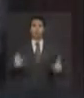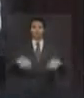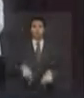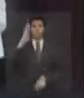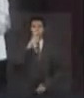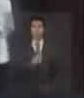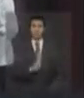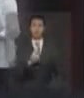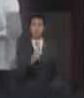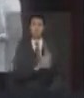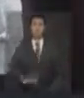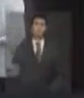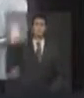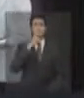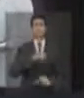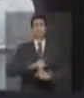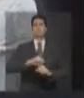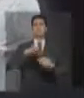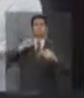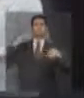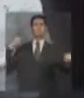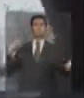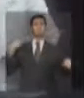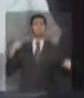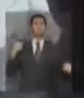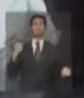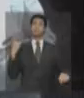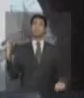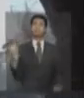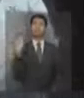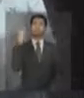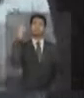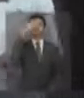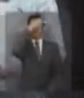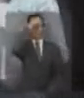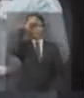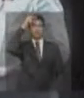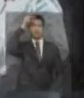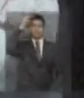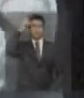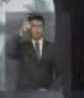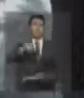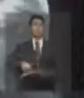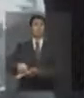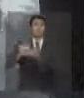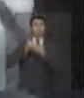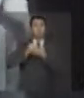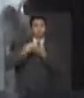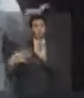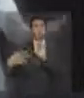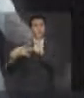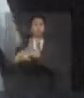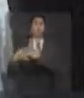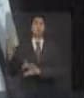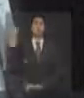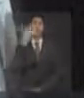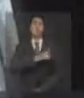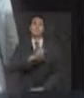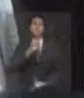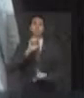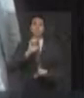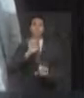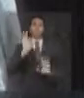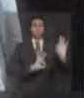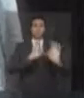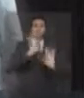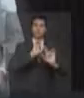e sem os prefeitos nós não conseguiremos levar os programas sociais que nós